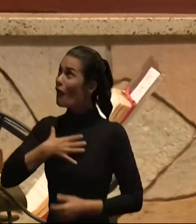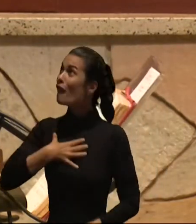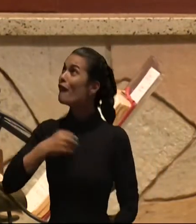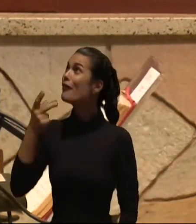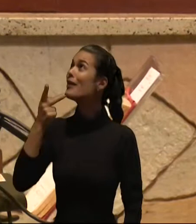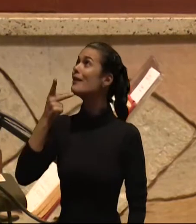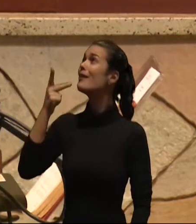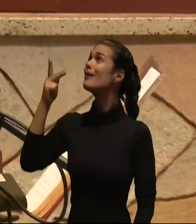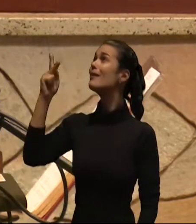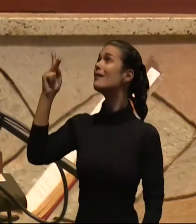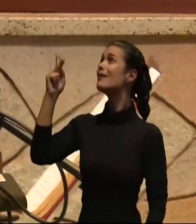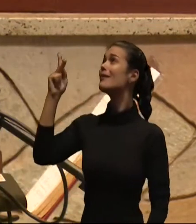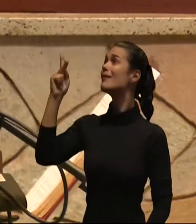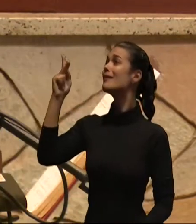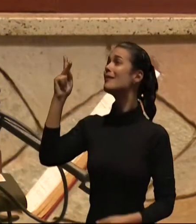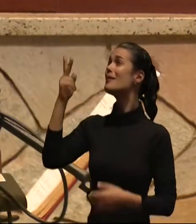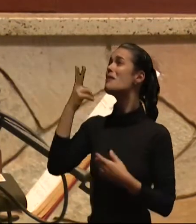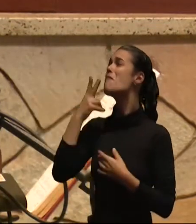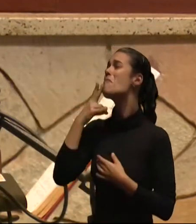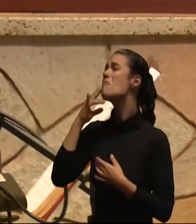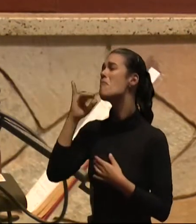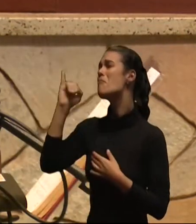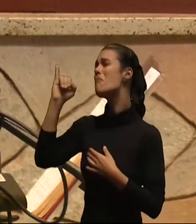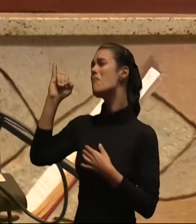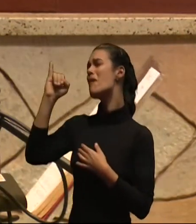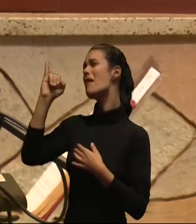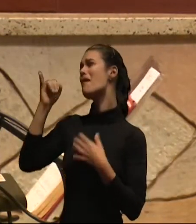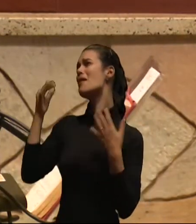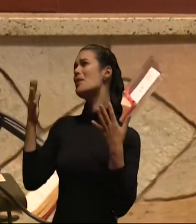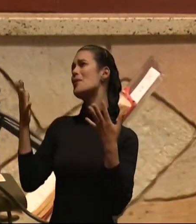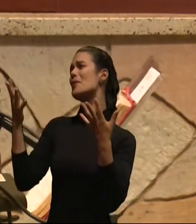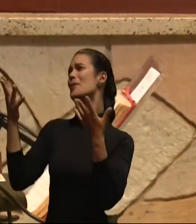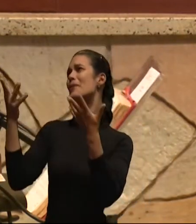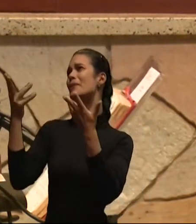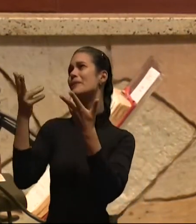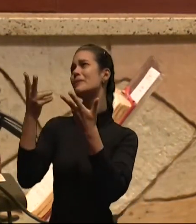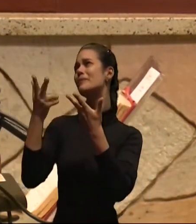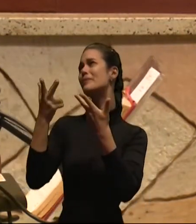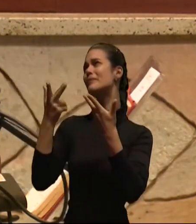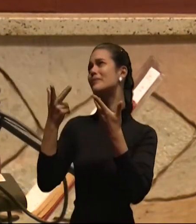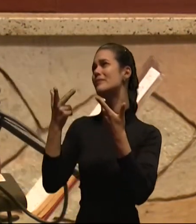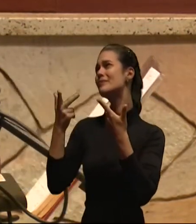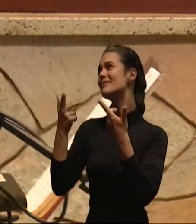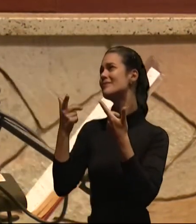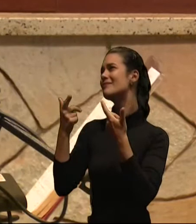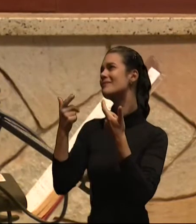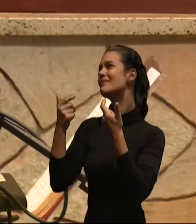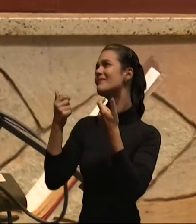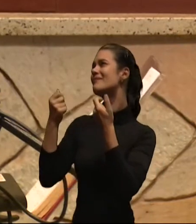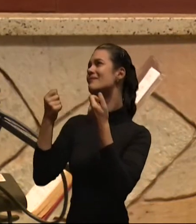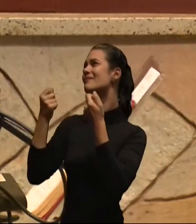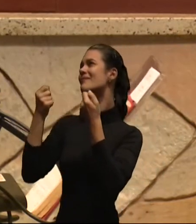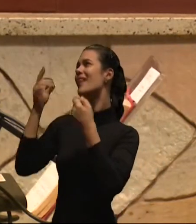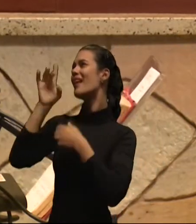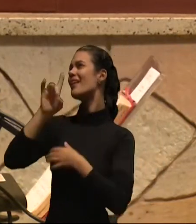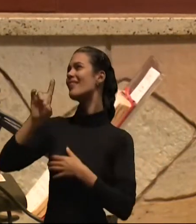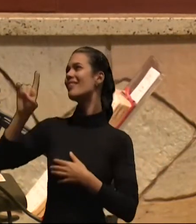ó Pai sem igual, em minha vida